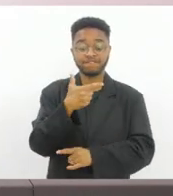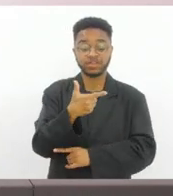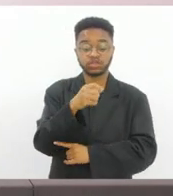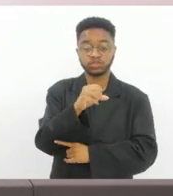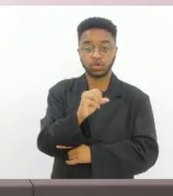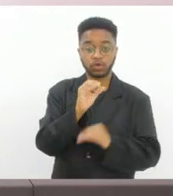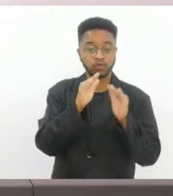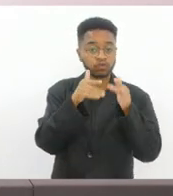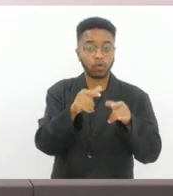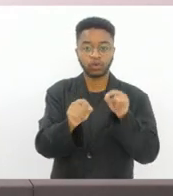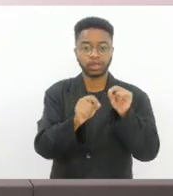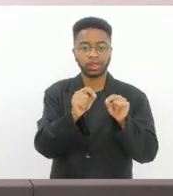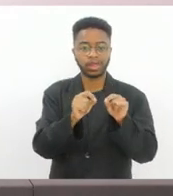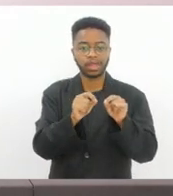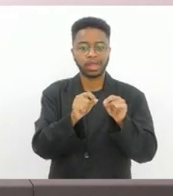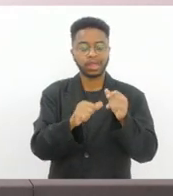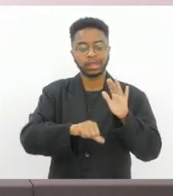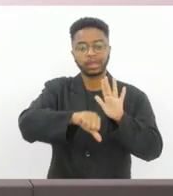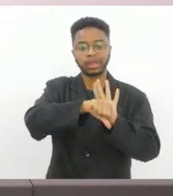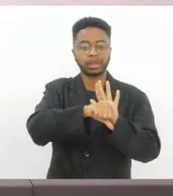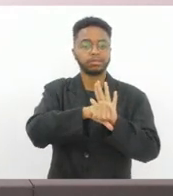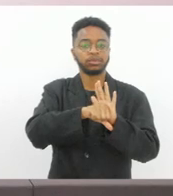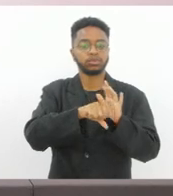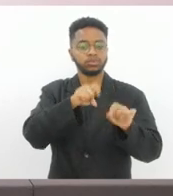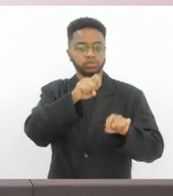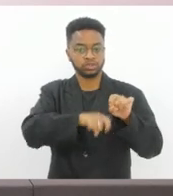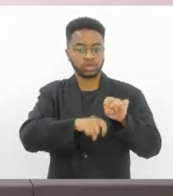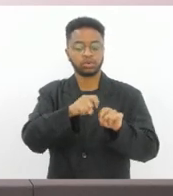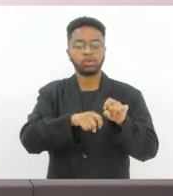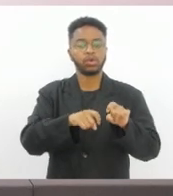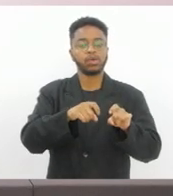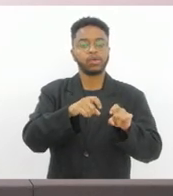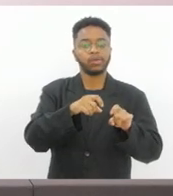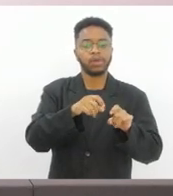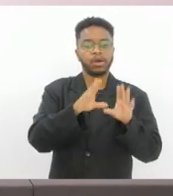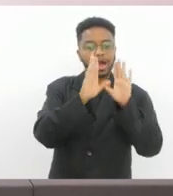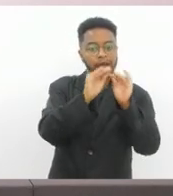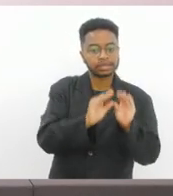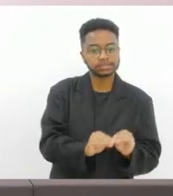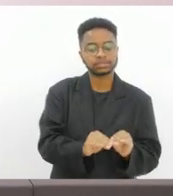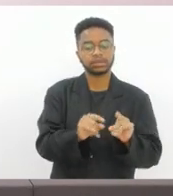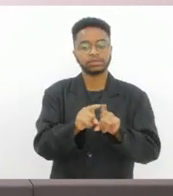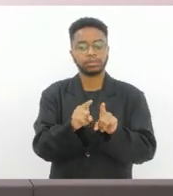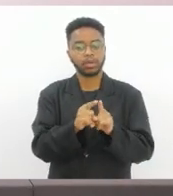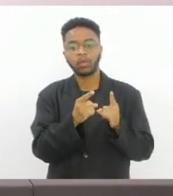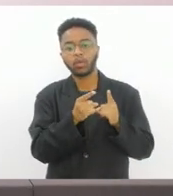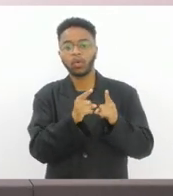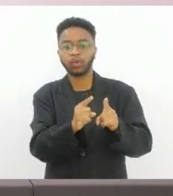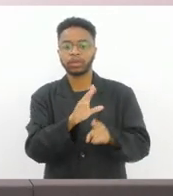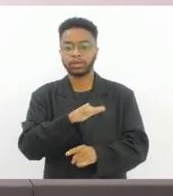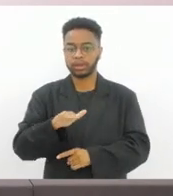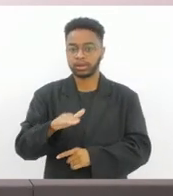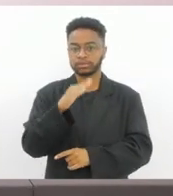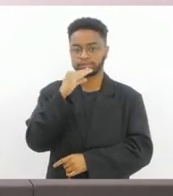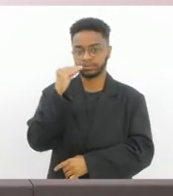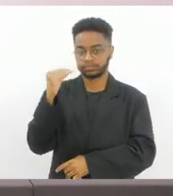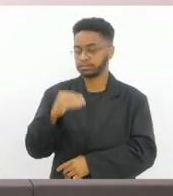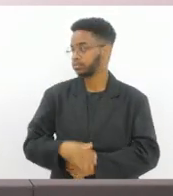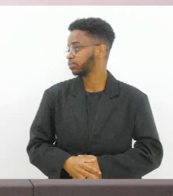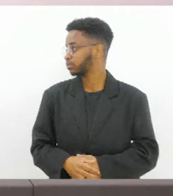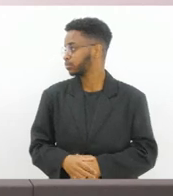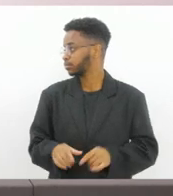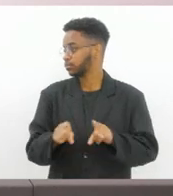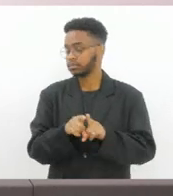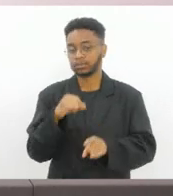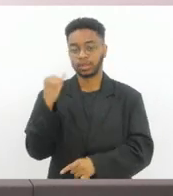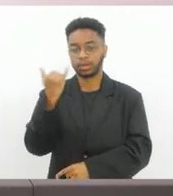crimes sexuais. Estupros, assédios, importunação e abuso sexual contra crianças e adolescentes. Importante dizer